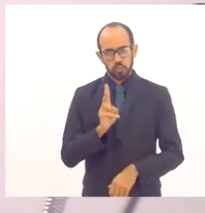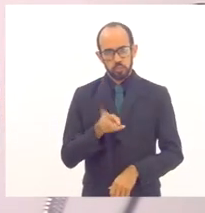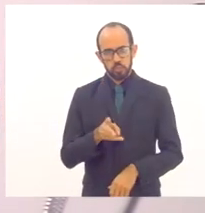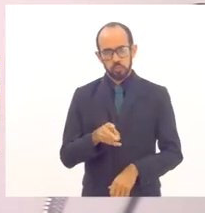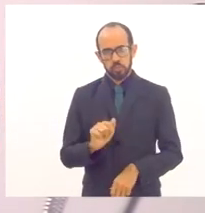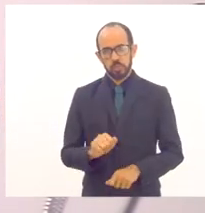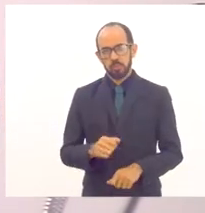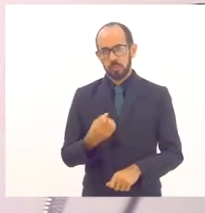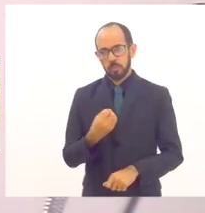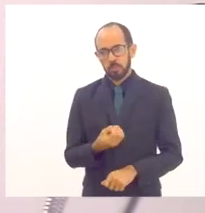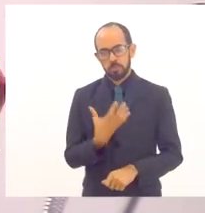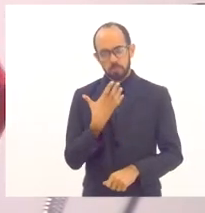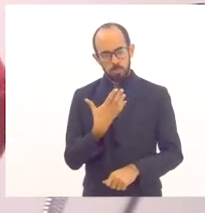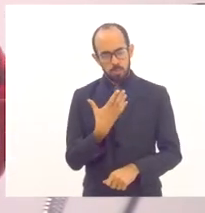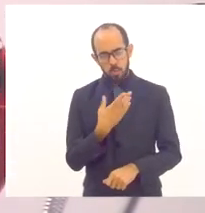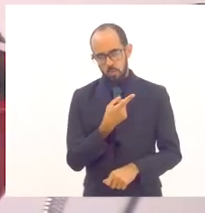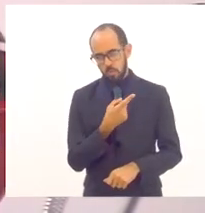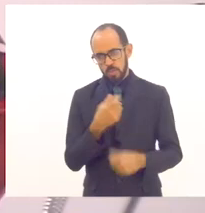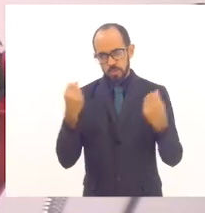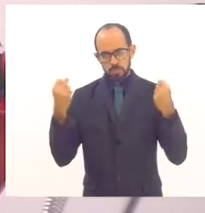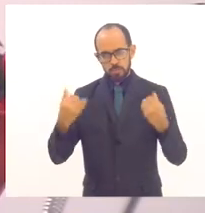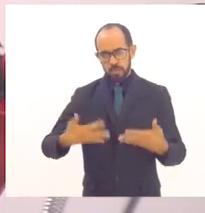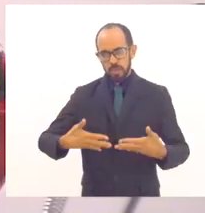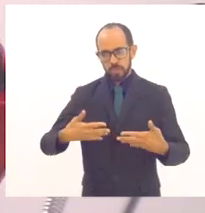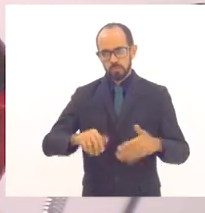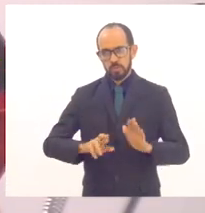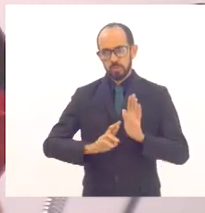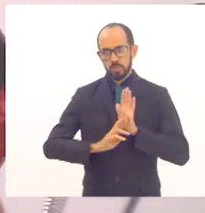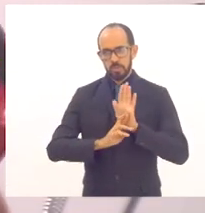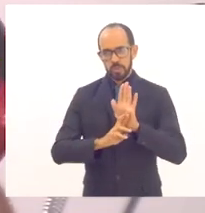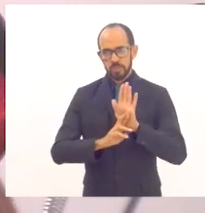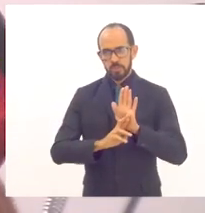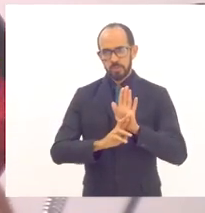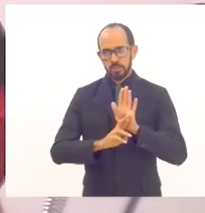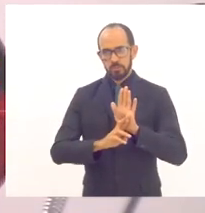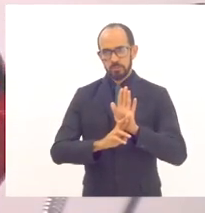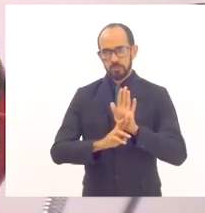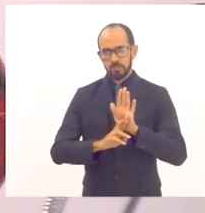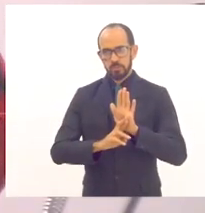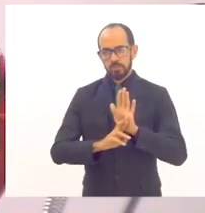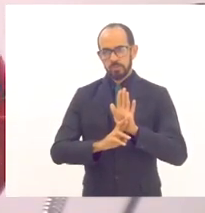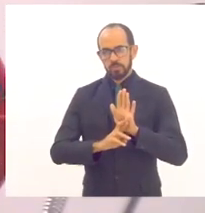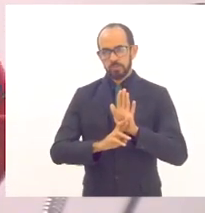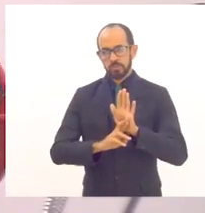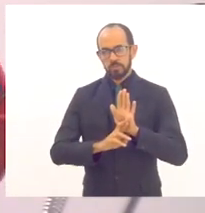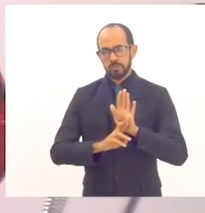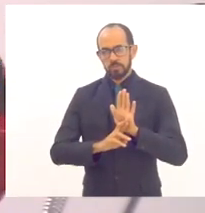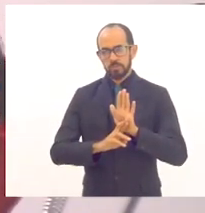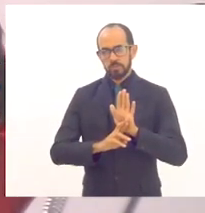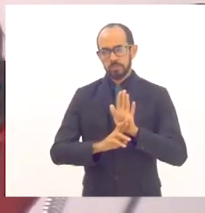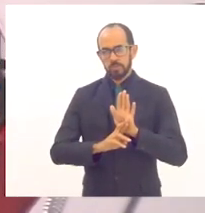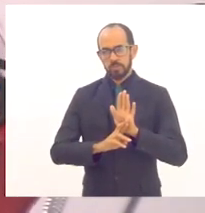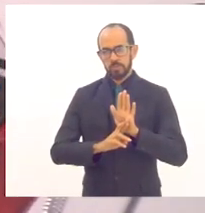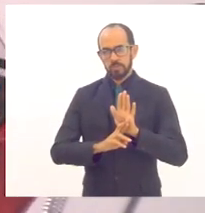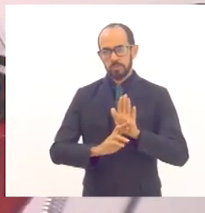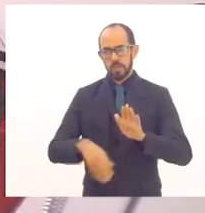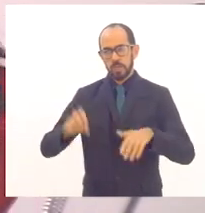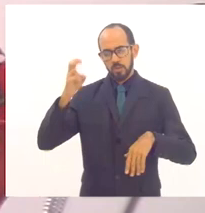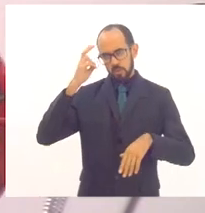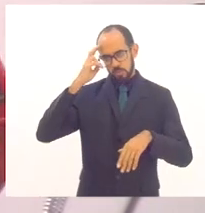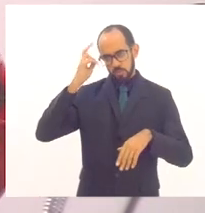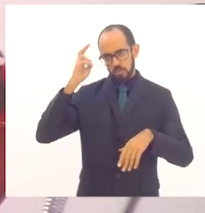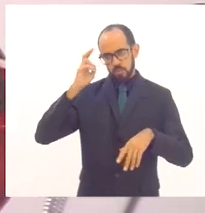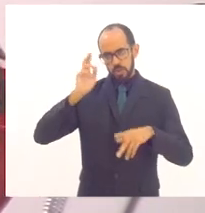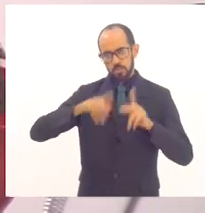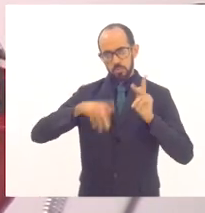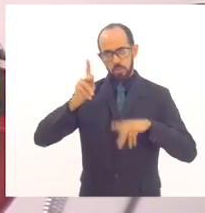foi benevolente quando disse que representamos, né, e eu estava junto, representei aí a cadeira da cultura popular